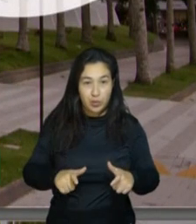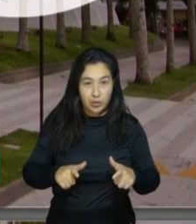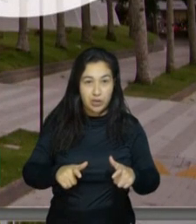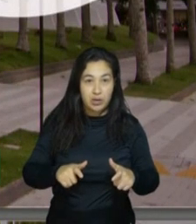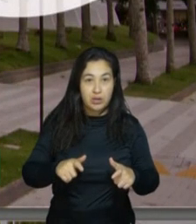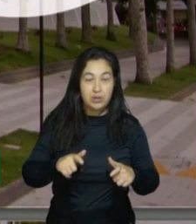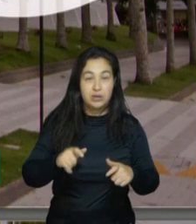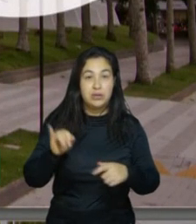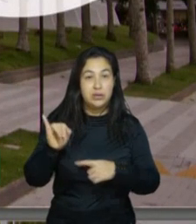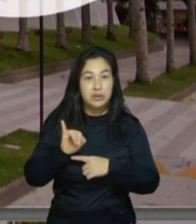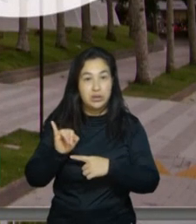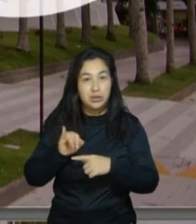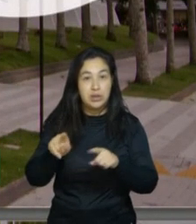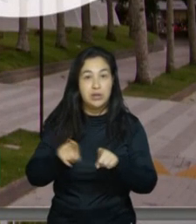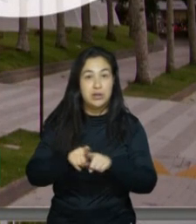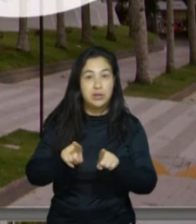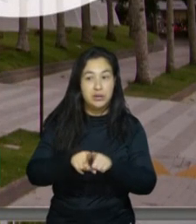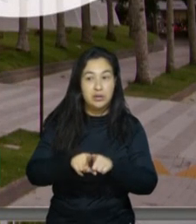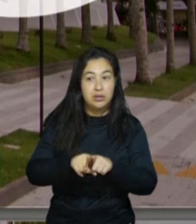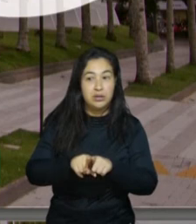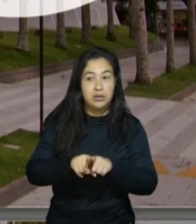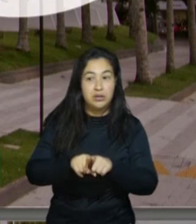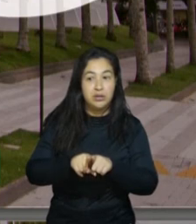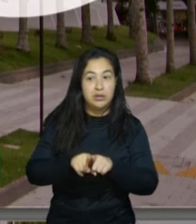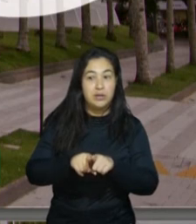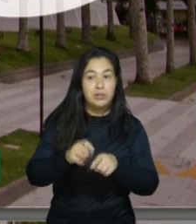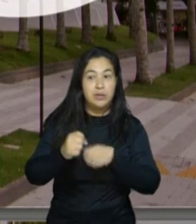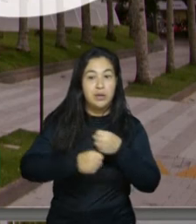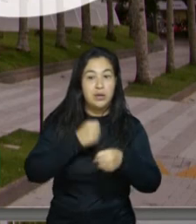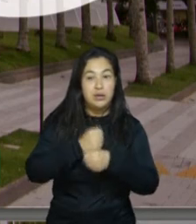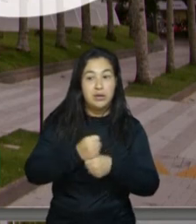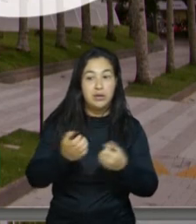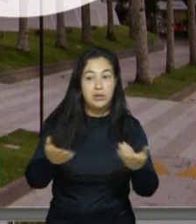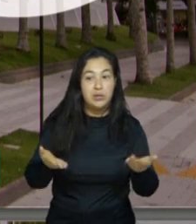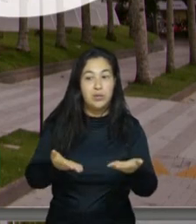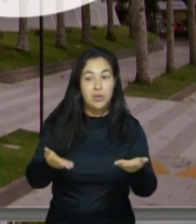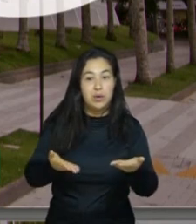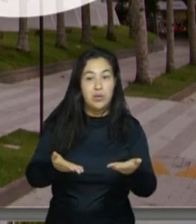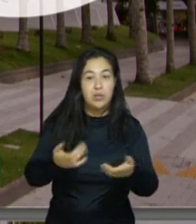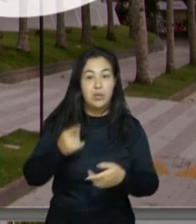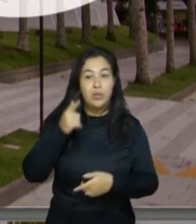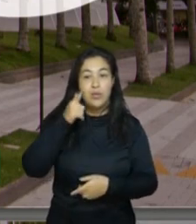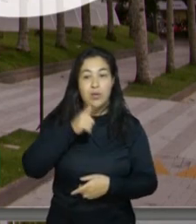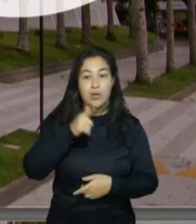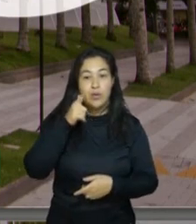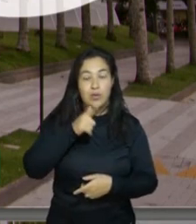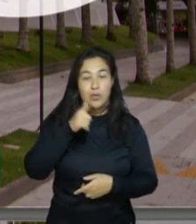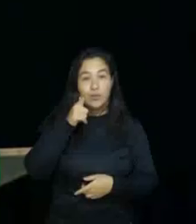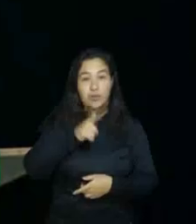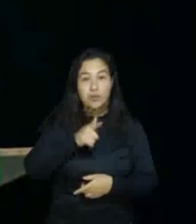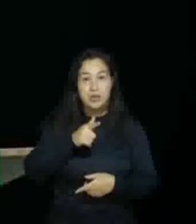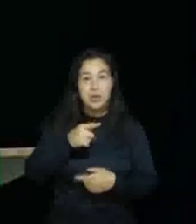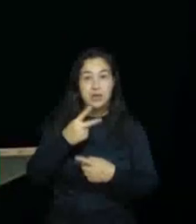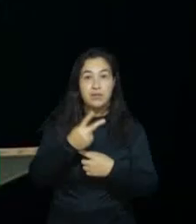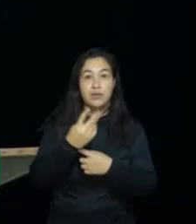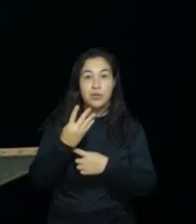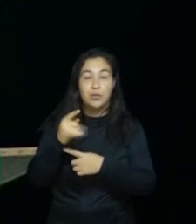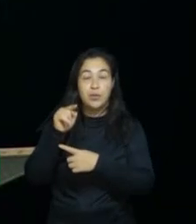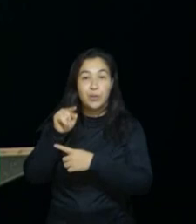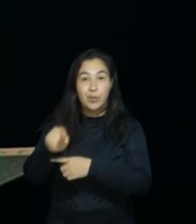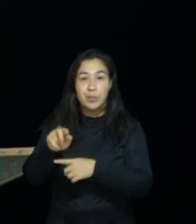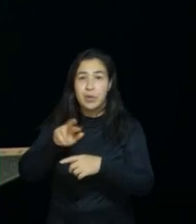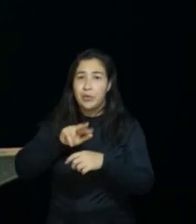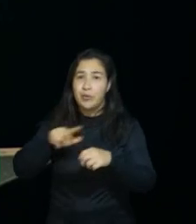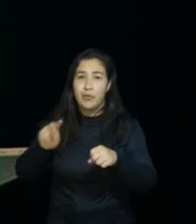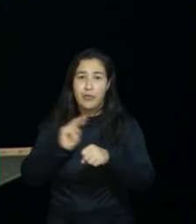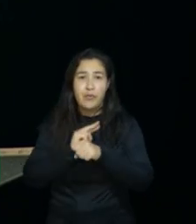do Vale. Neste ano, completamos aí, atingimos 24 mil alunos nos variados níveis de